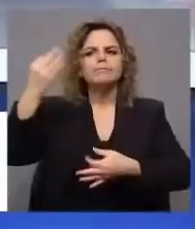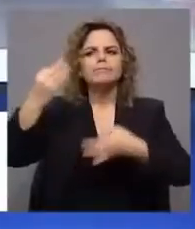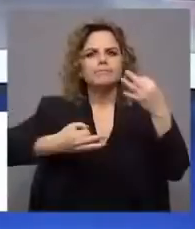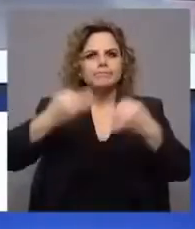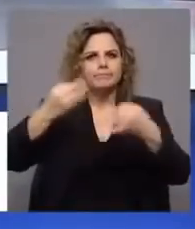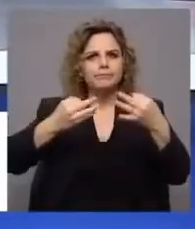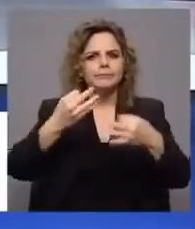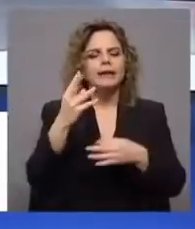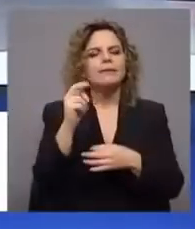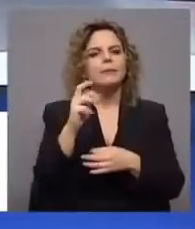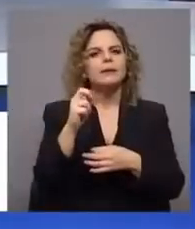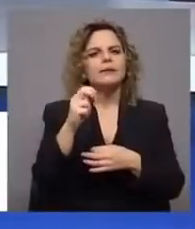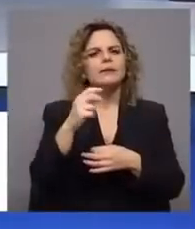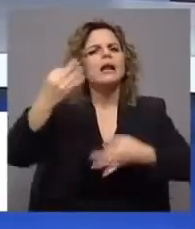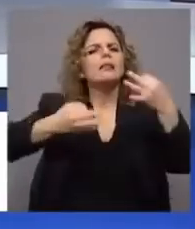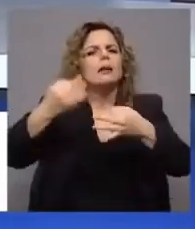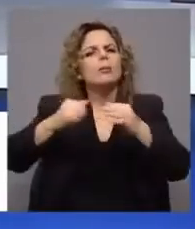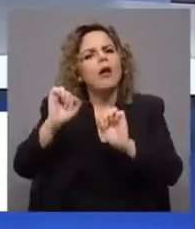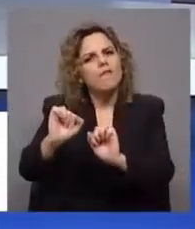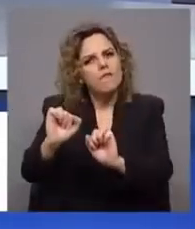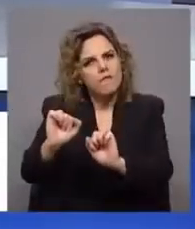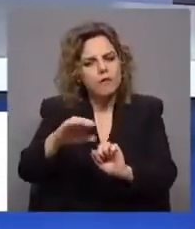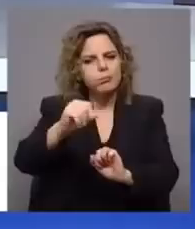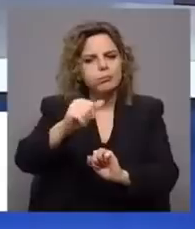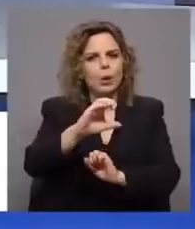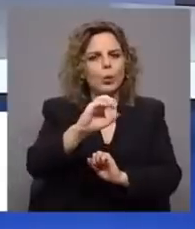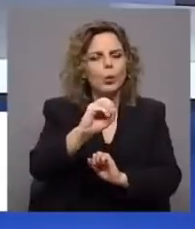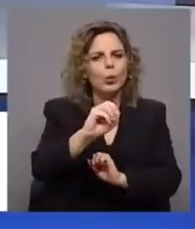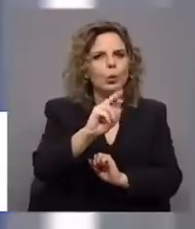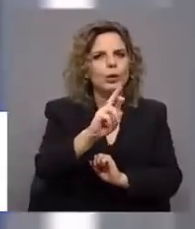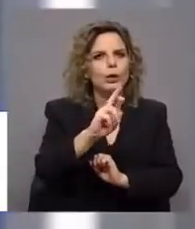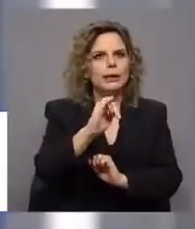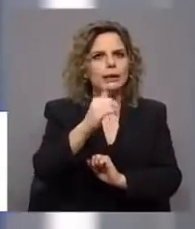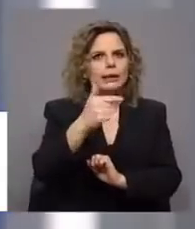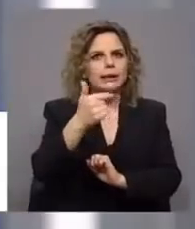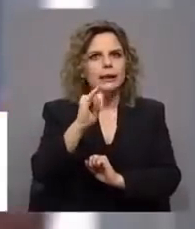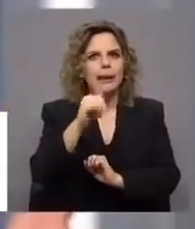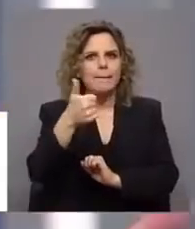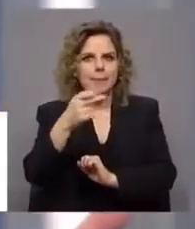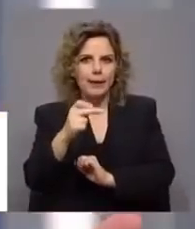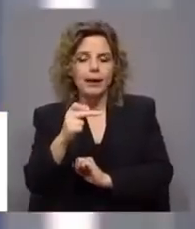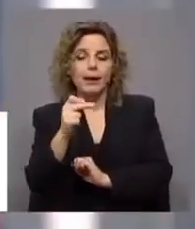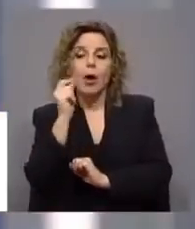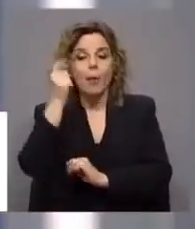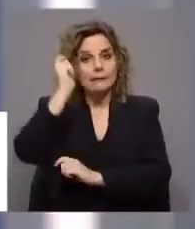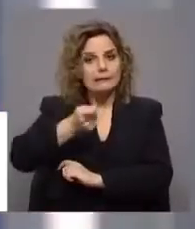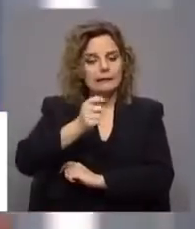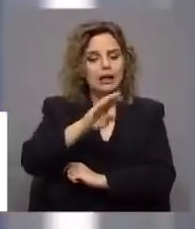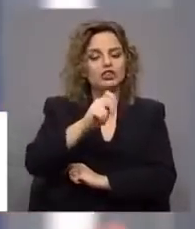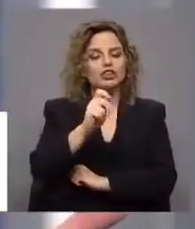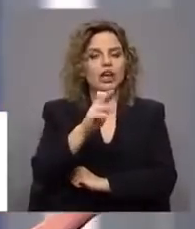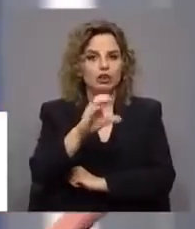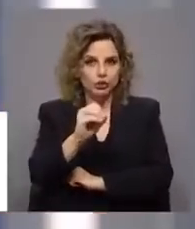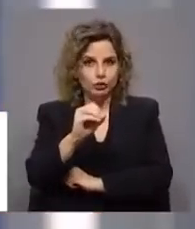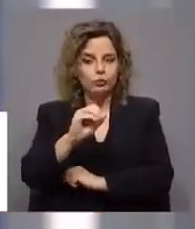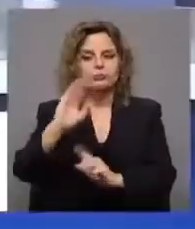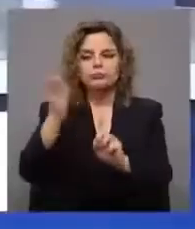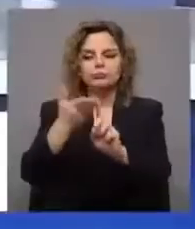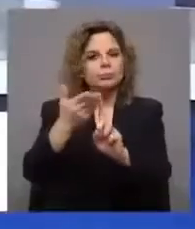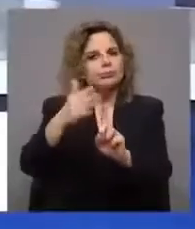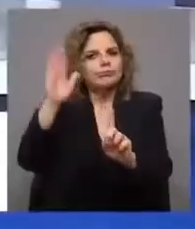Federal de Curitiba, onde estava o ex-juiz Sérgio Moro, e que significa que o senhor recuperou os seus